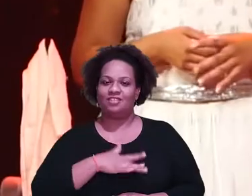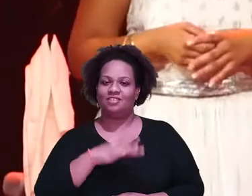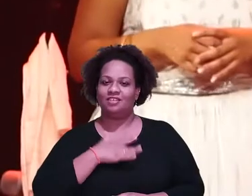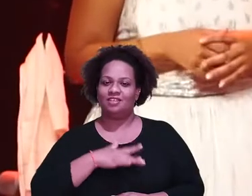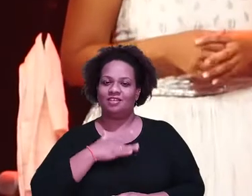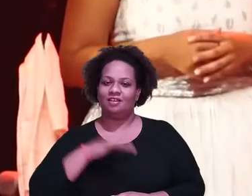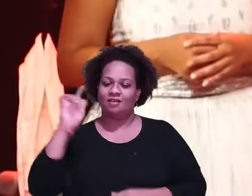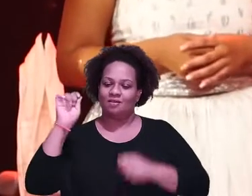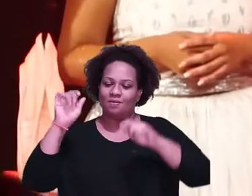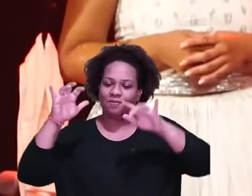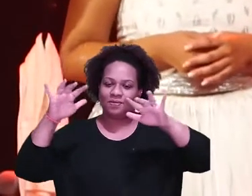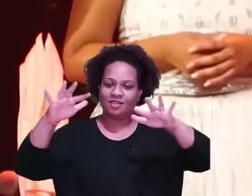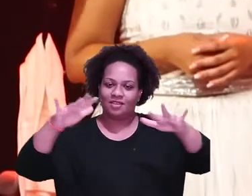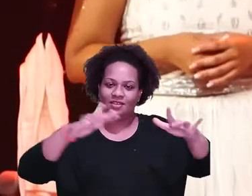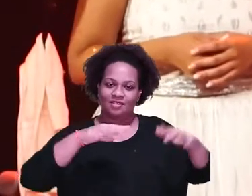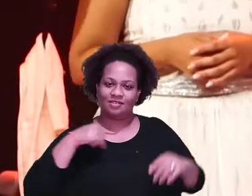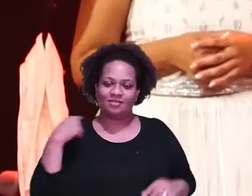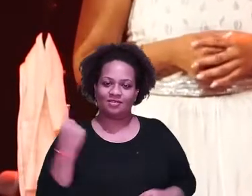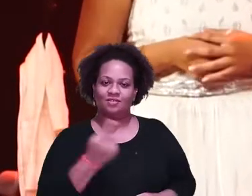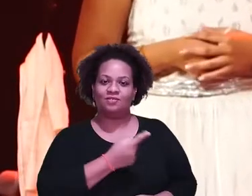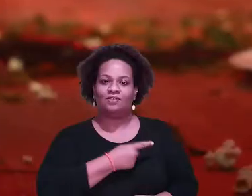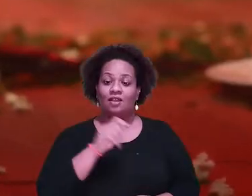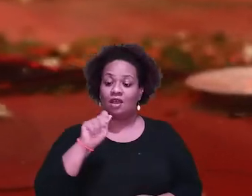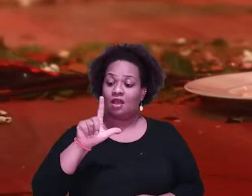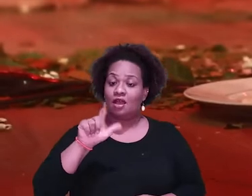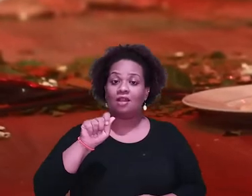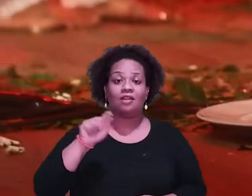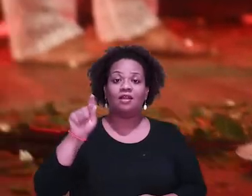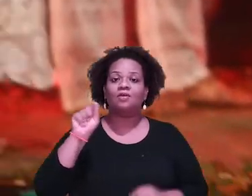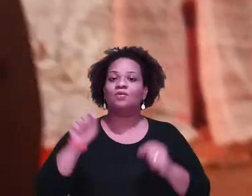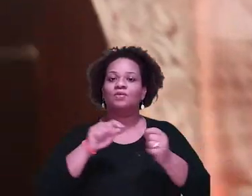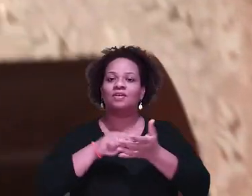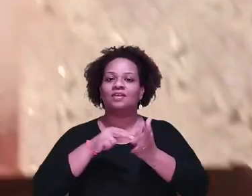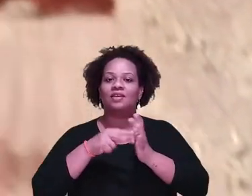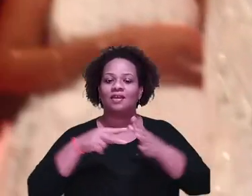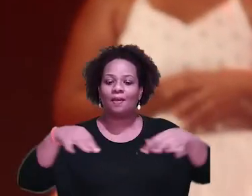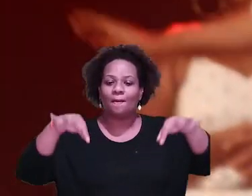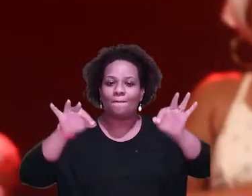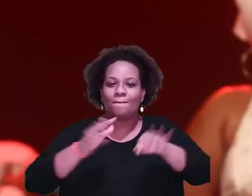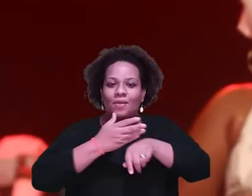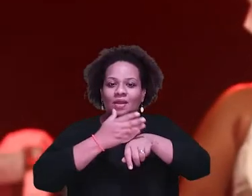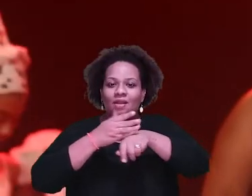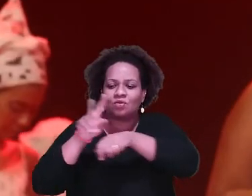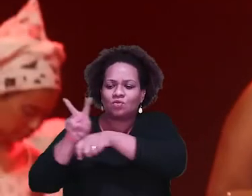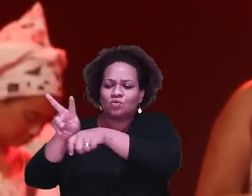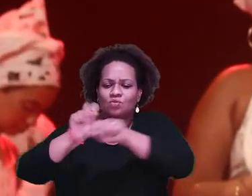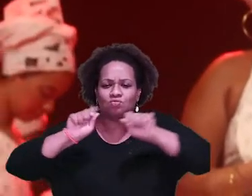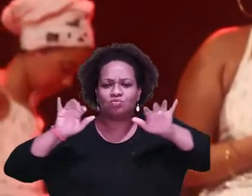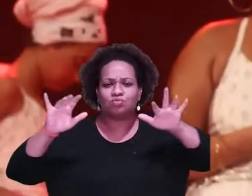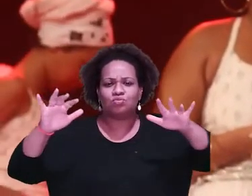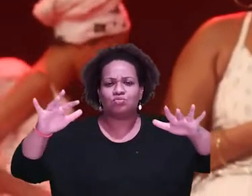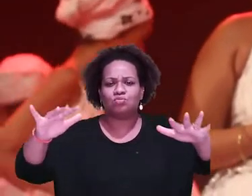misericórdia estendidas eu falar sobre nós e o Aladin Oxalá é o pano branco e que cobre toda